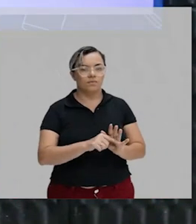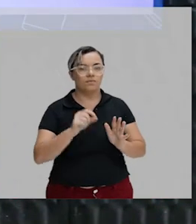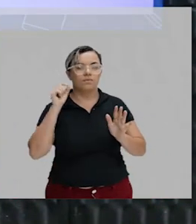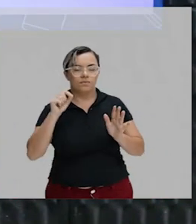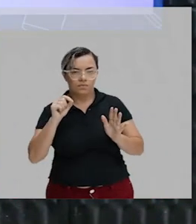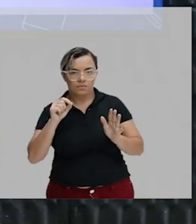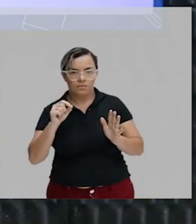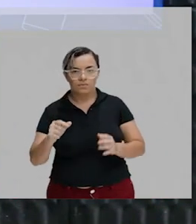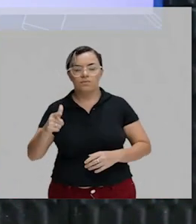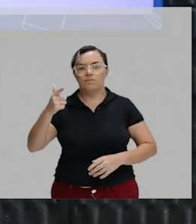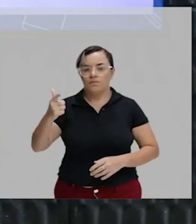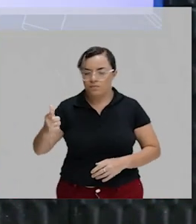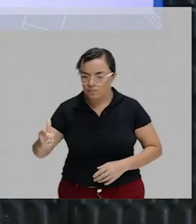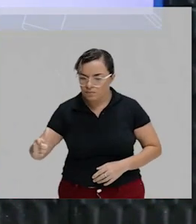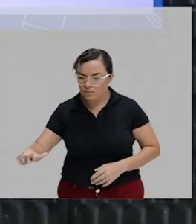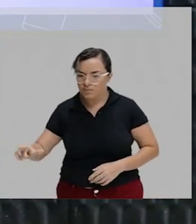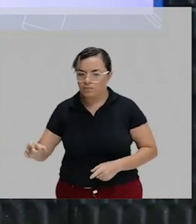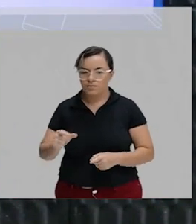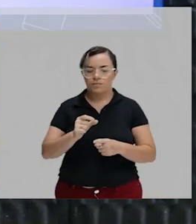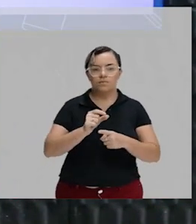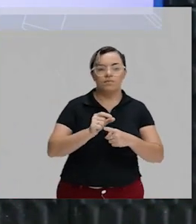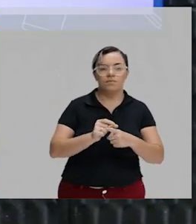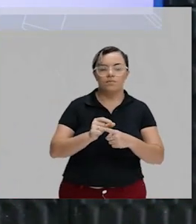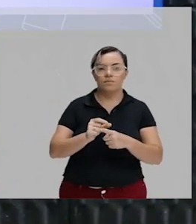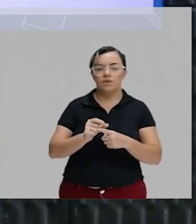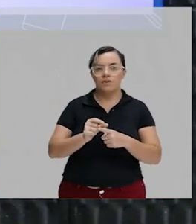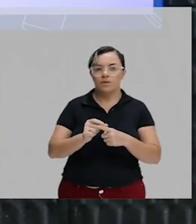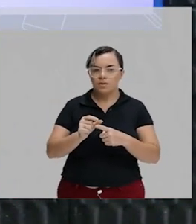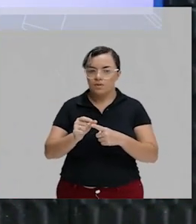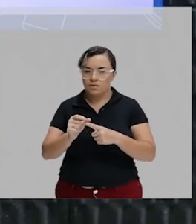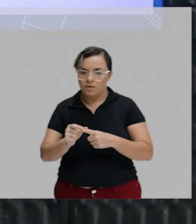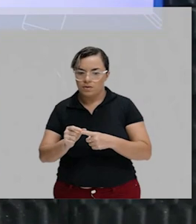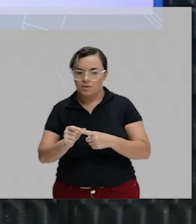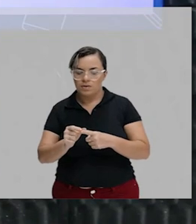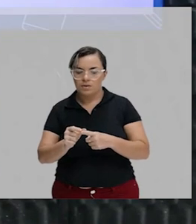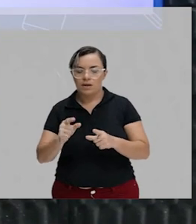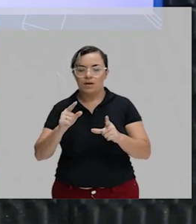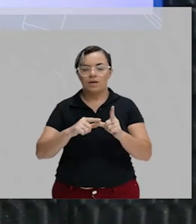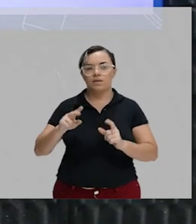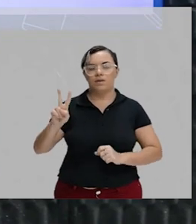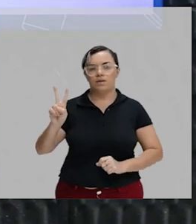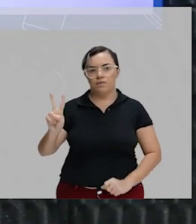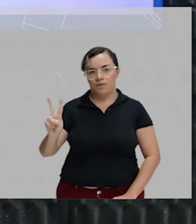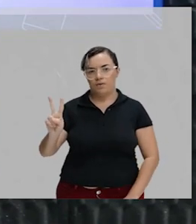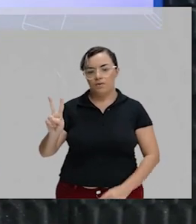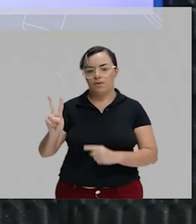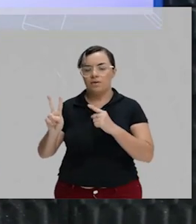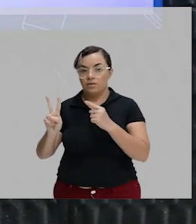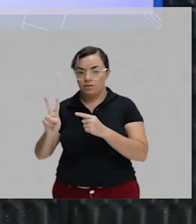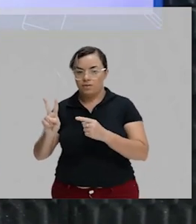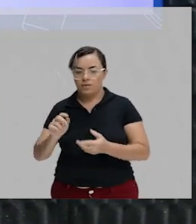a repetição do fonema V fonema V que é representado pela letra V